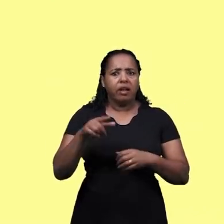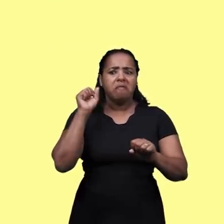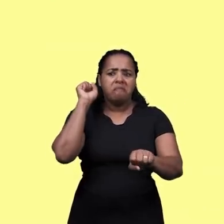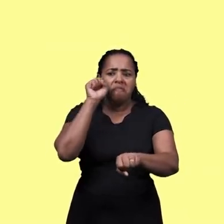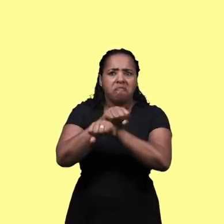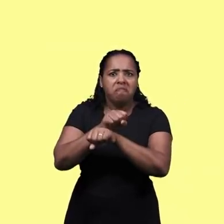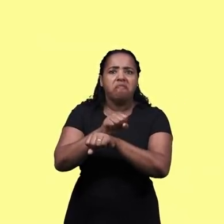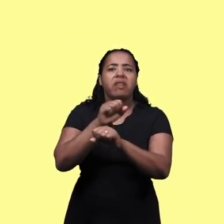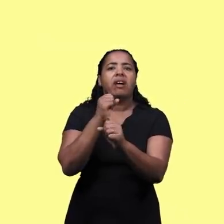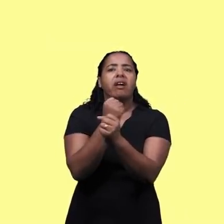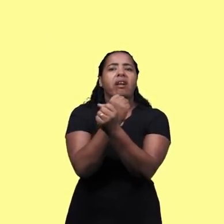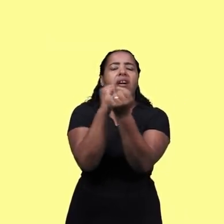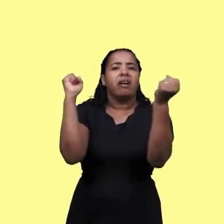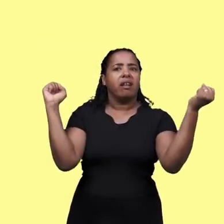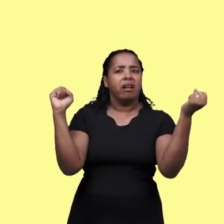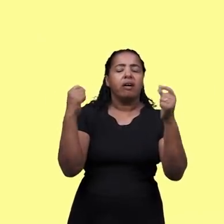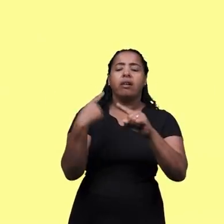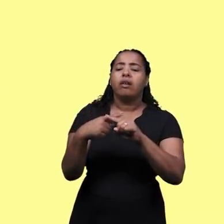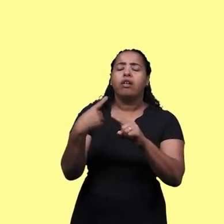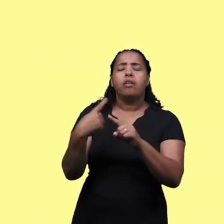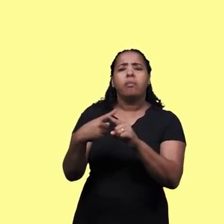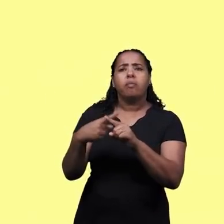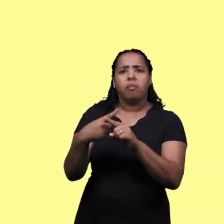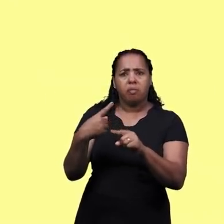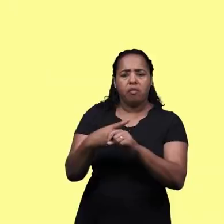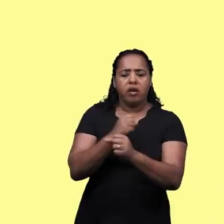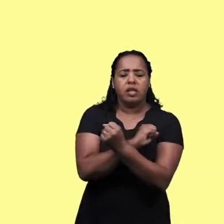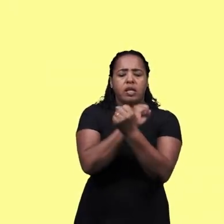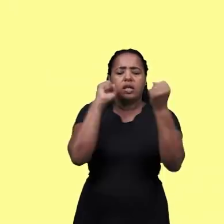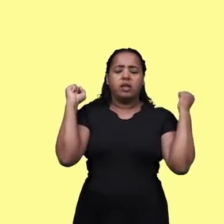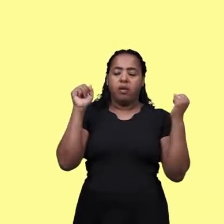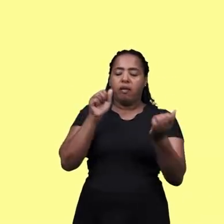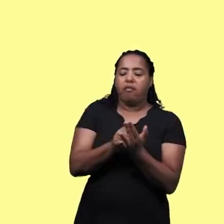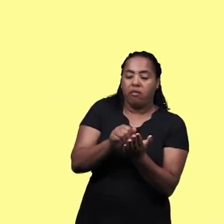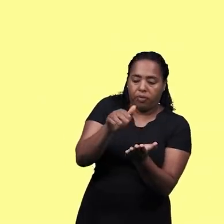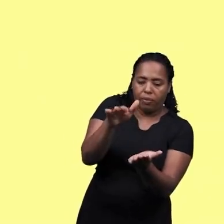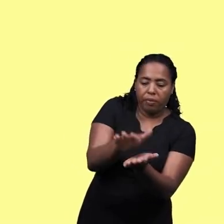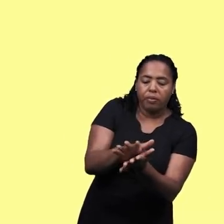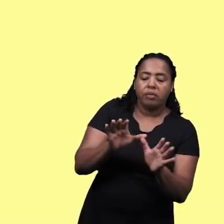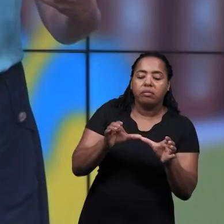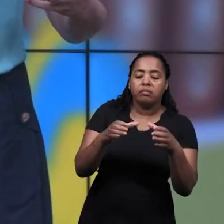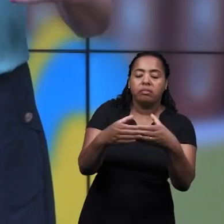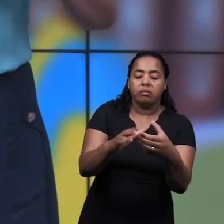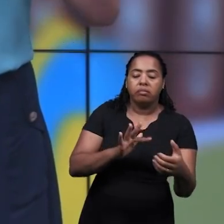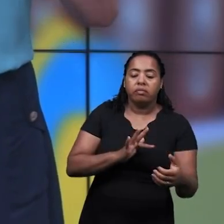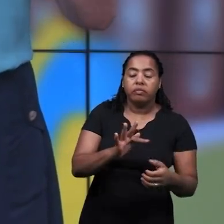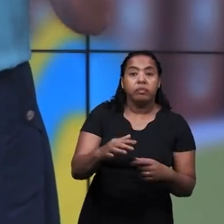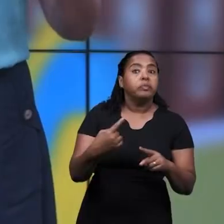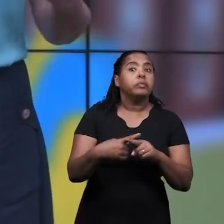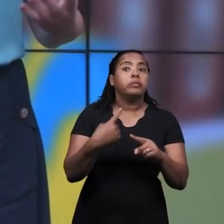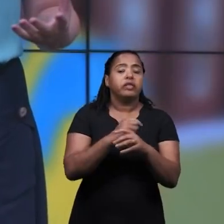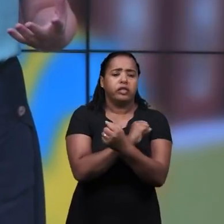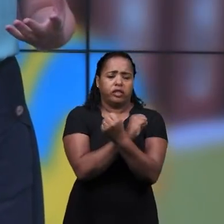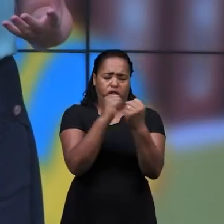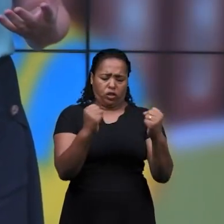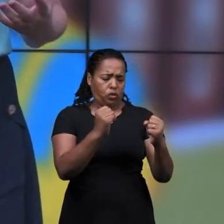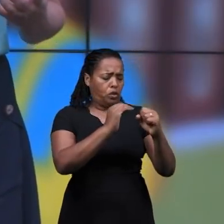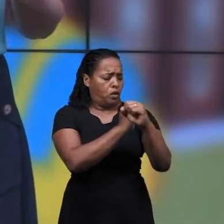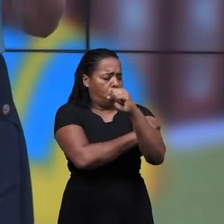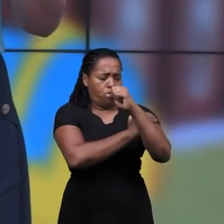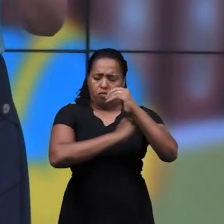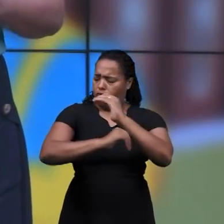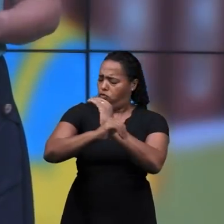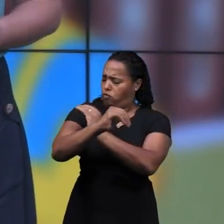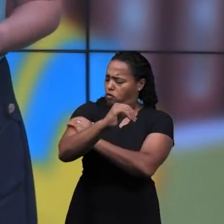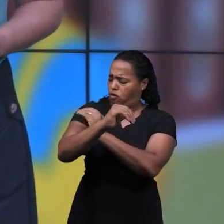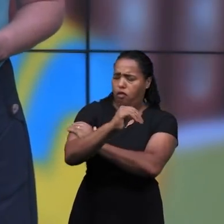prenderam Sansão, porque Sansão era uma ameaça para os filisteus, porque ele era um homem forte, cheio do Espírito de Deus